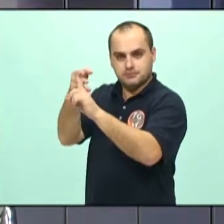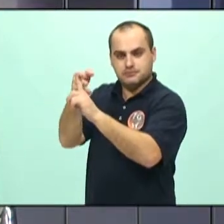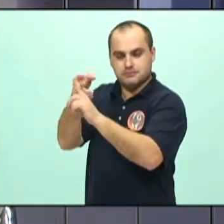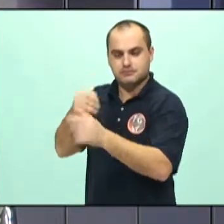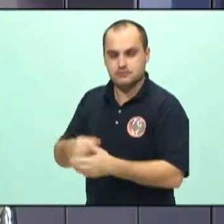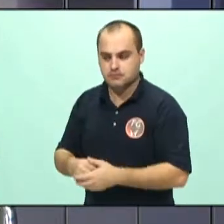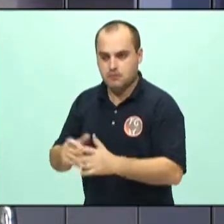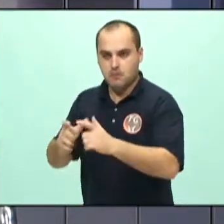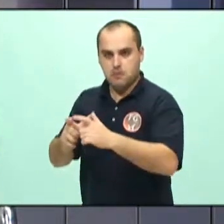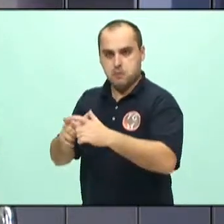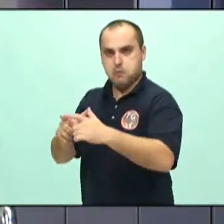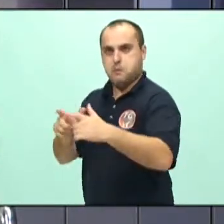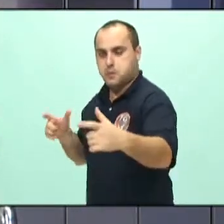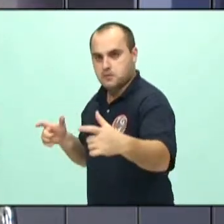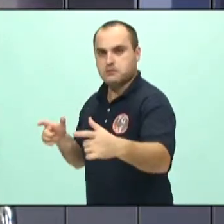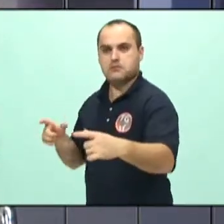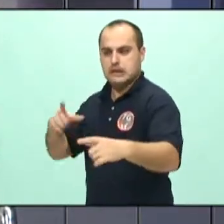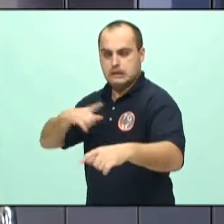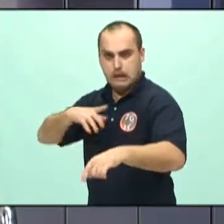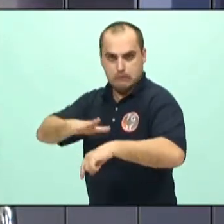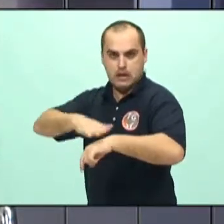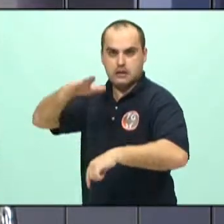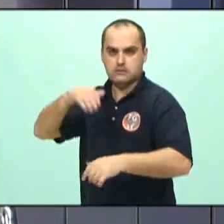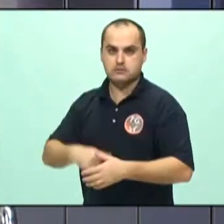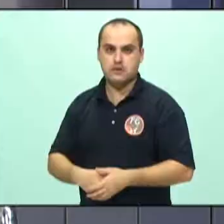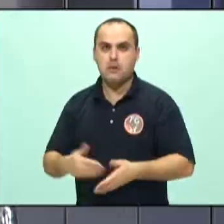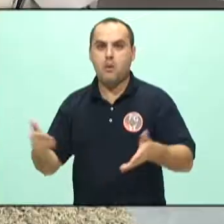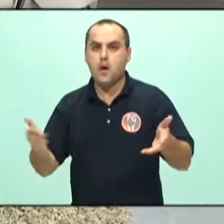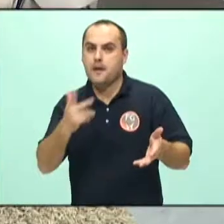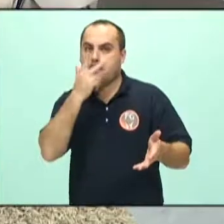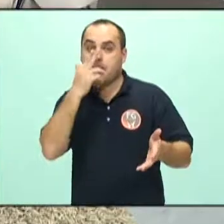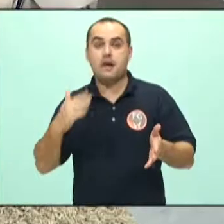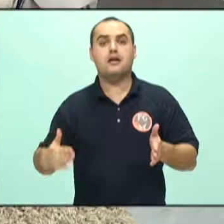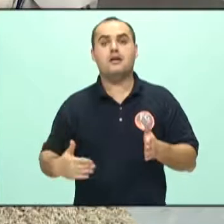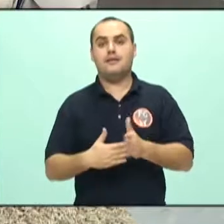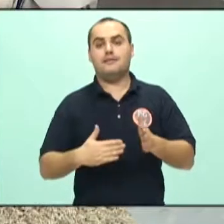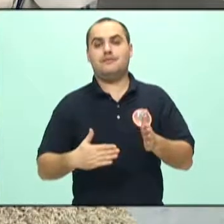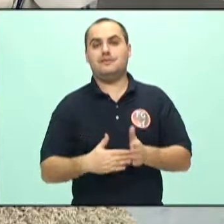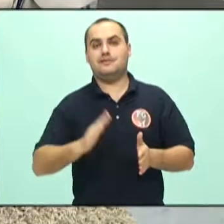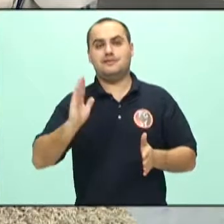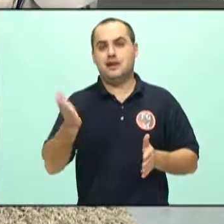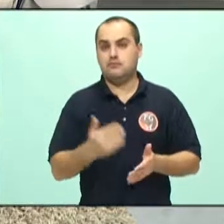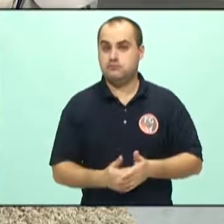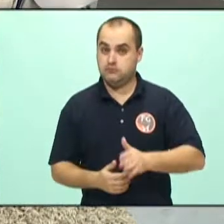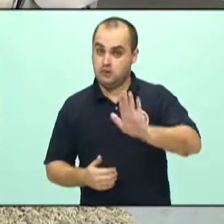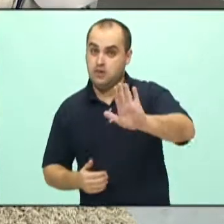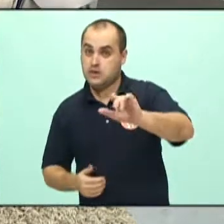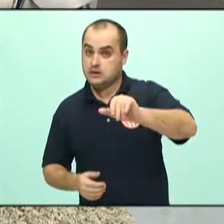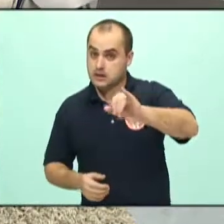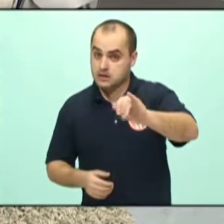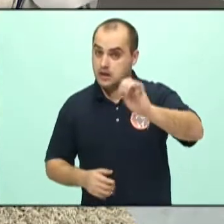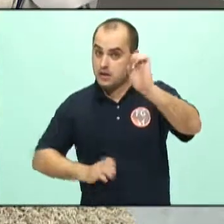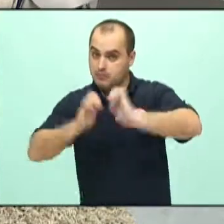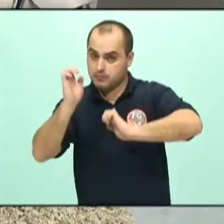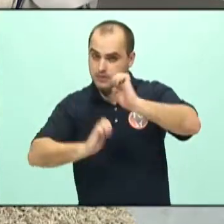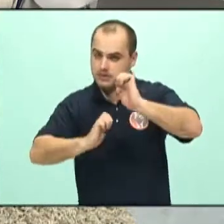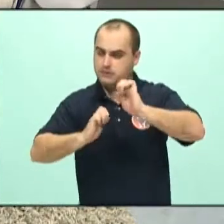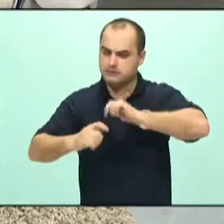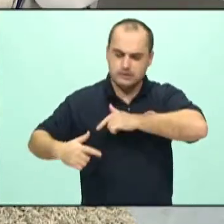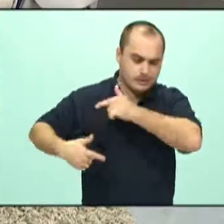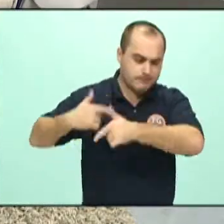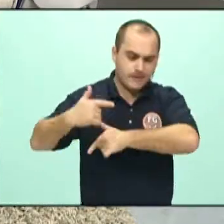também para aumentar o volume de cargas. Hoje nós estamos praticamente no limite, né? Hoje, se a empresa, por exemplo, quisesse trazer um grande serviço